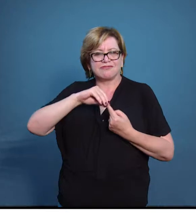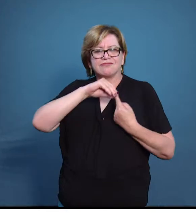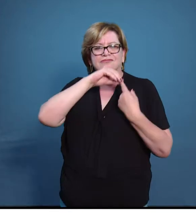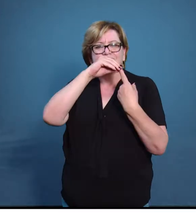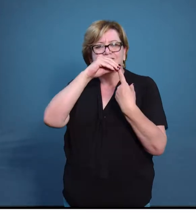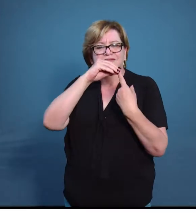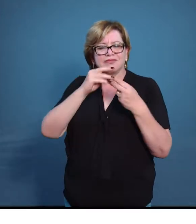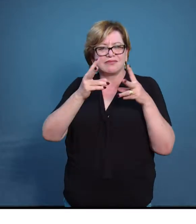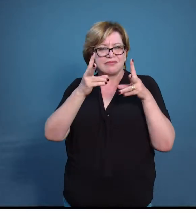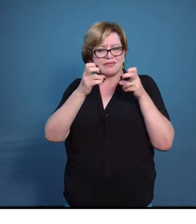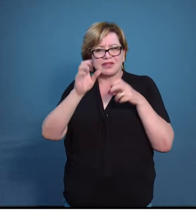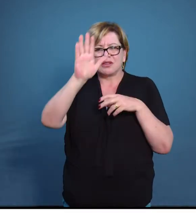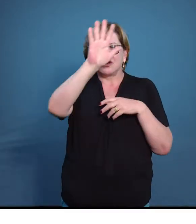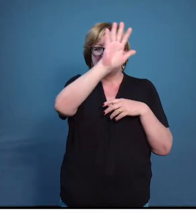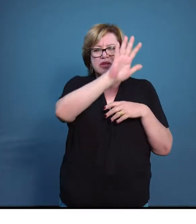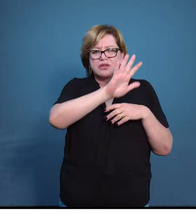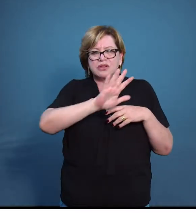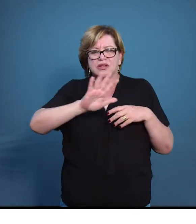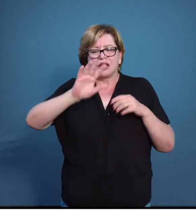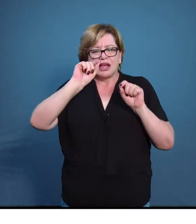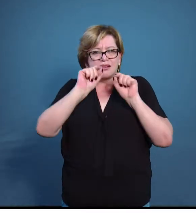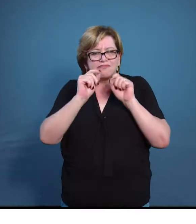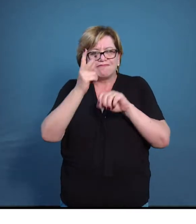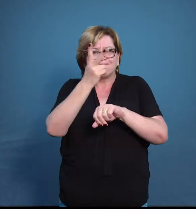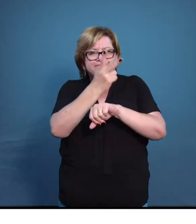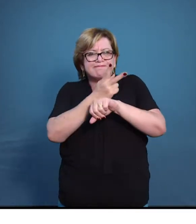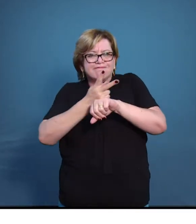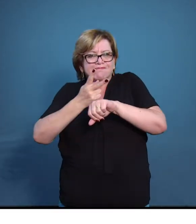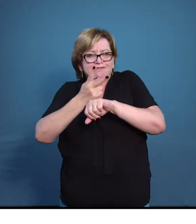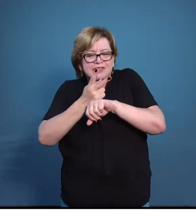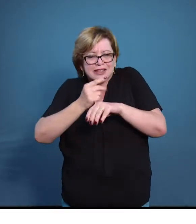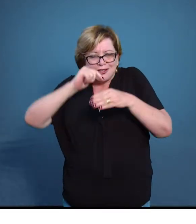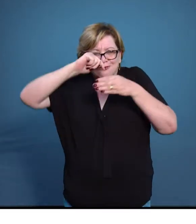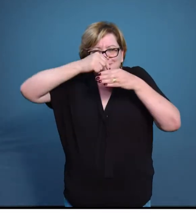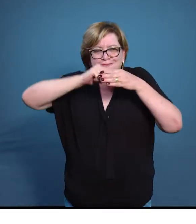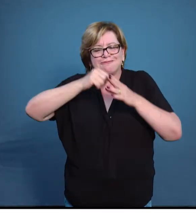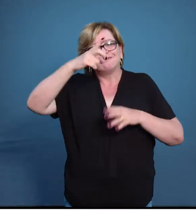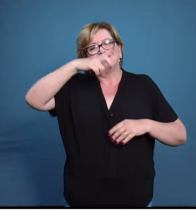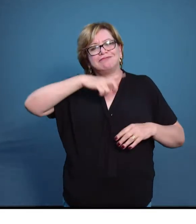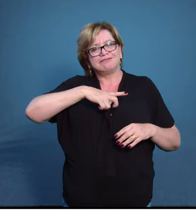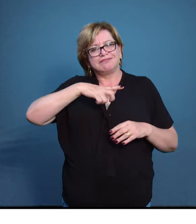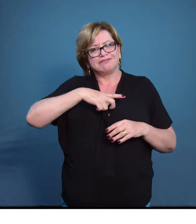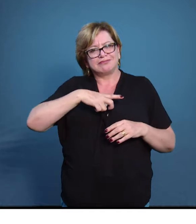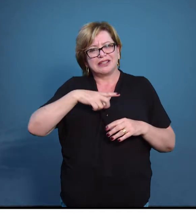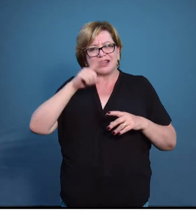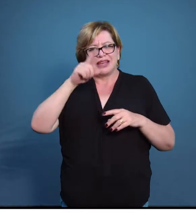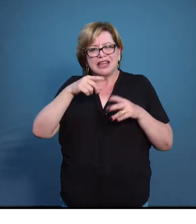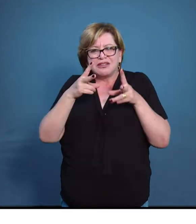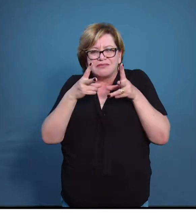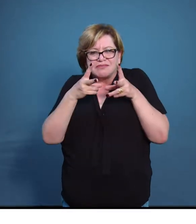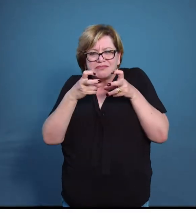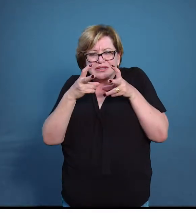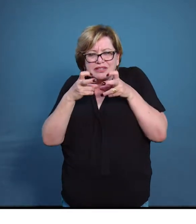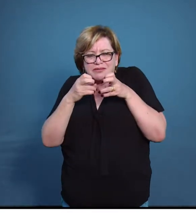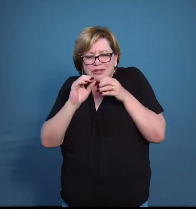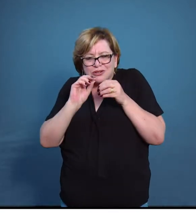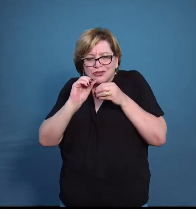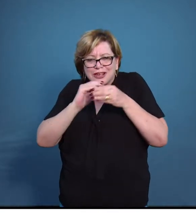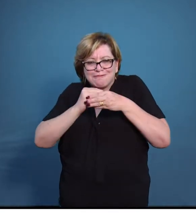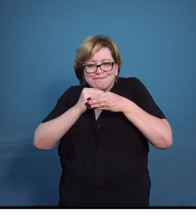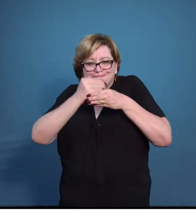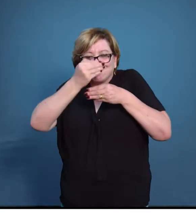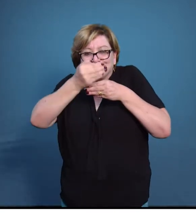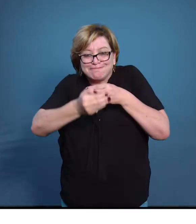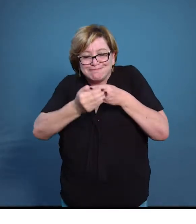O perceber a imagem é você buscar o profundo da imagem, é perceber o que está no escuro da